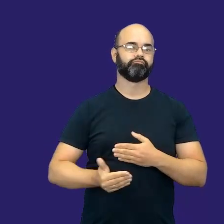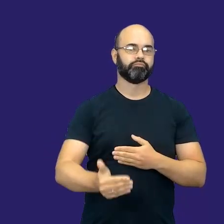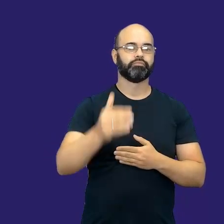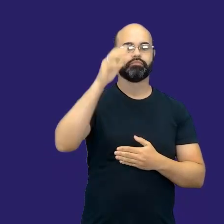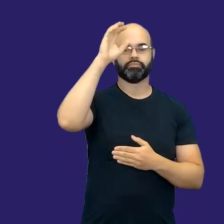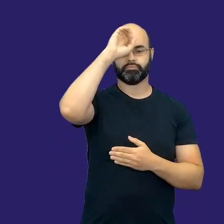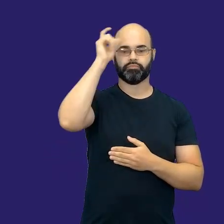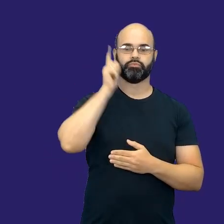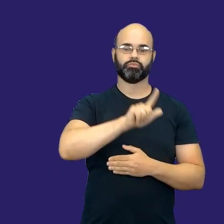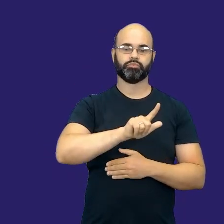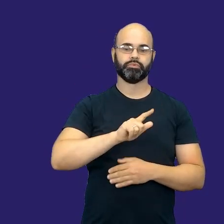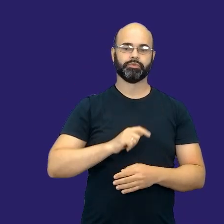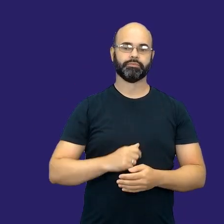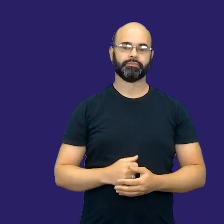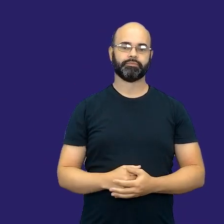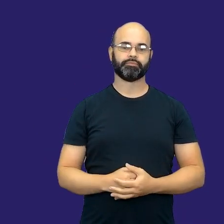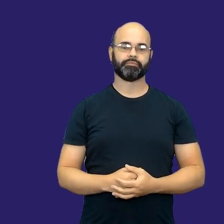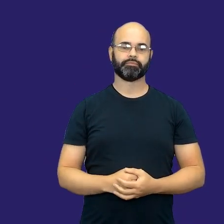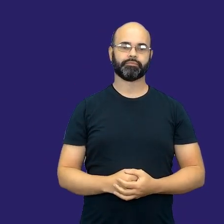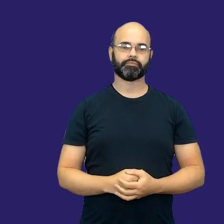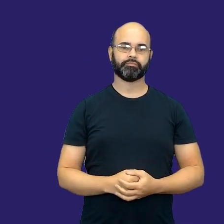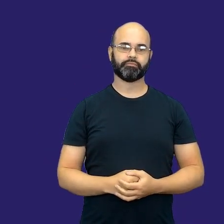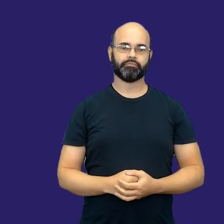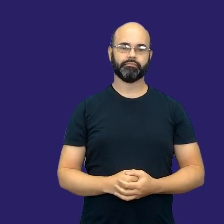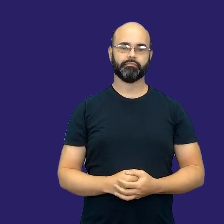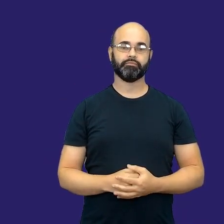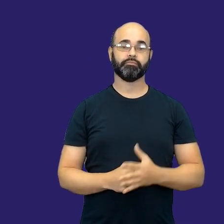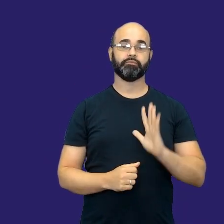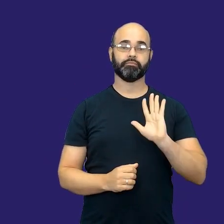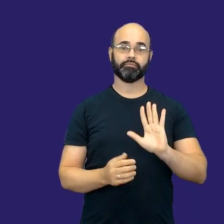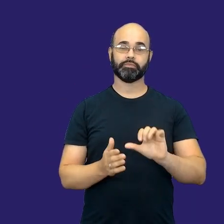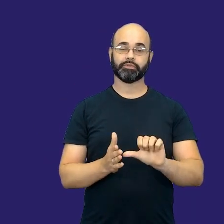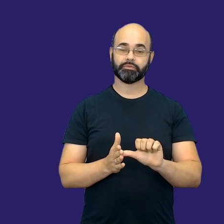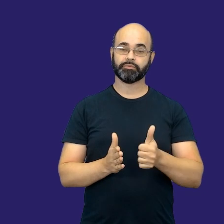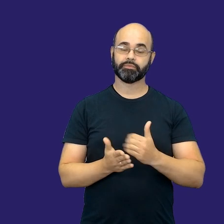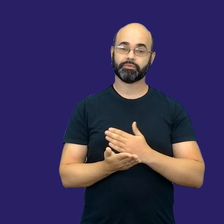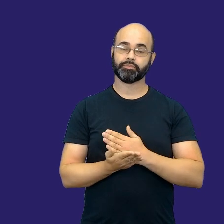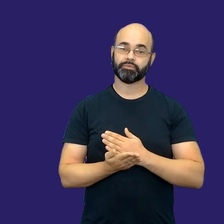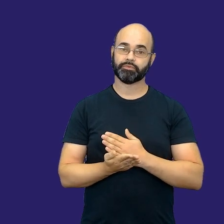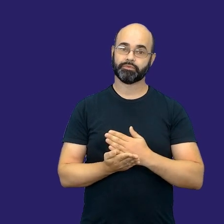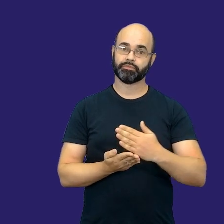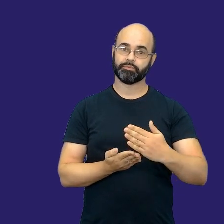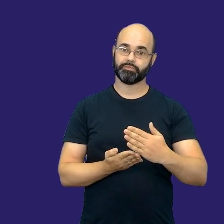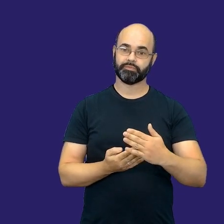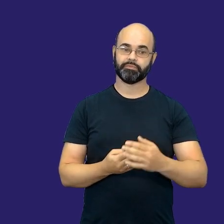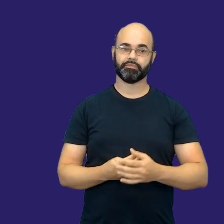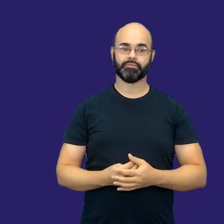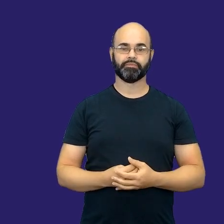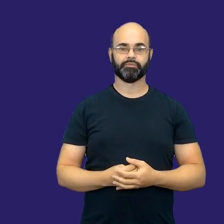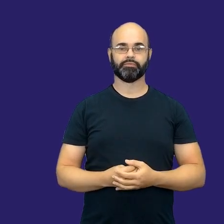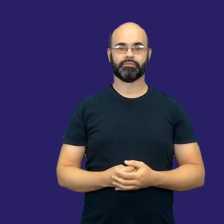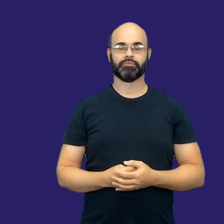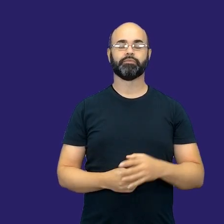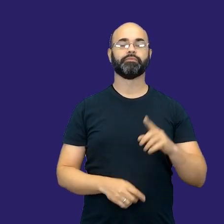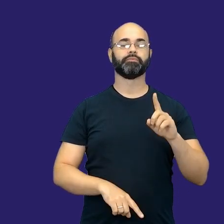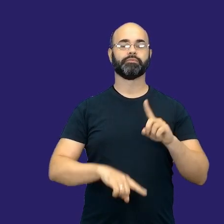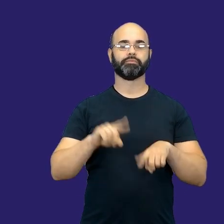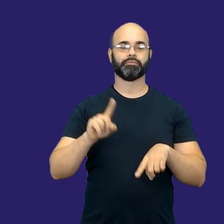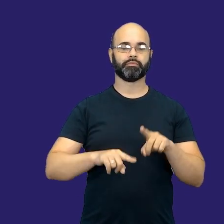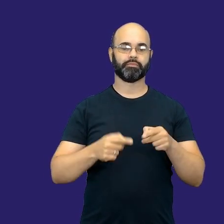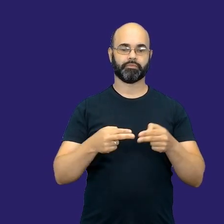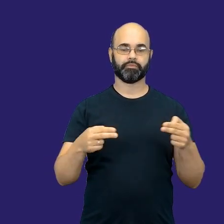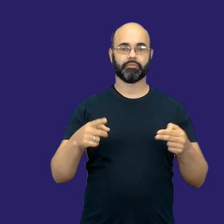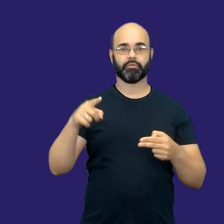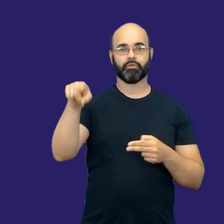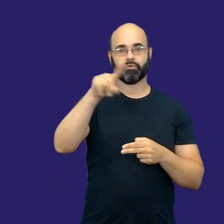Então, relembrando, né, antes de mais nada, é muito importante que vocês possam acessar o material Aprender